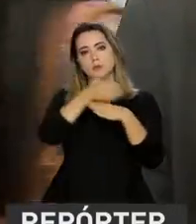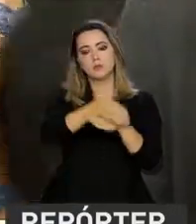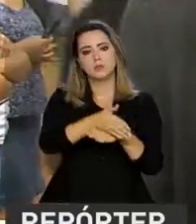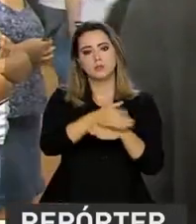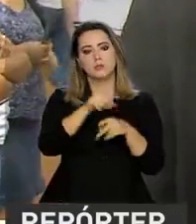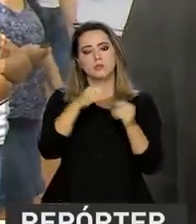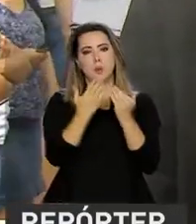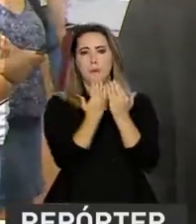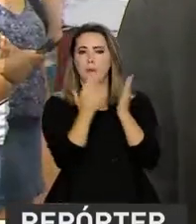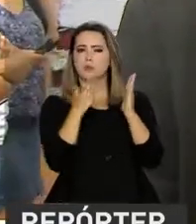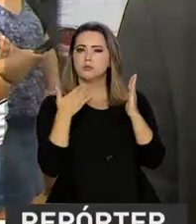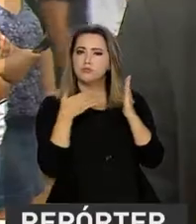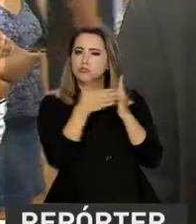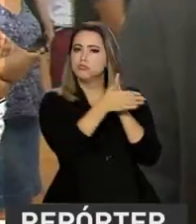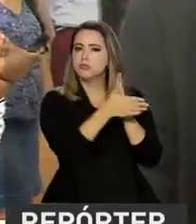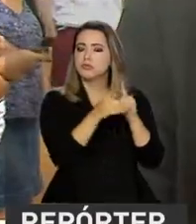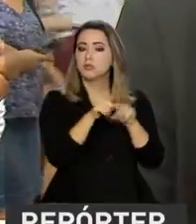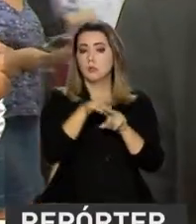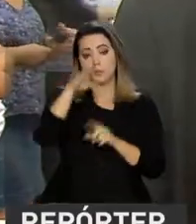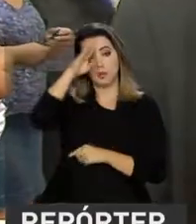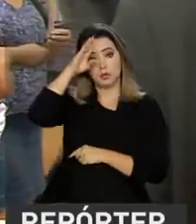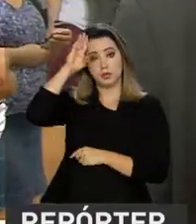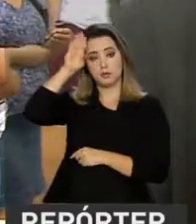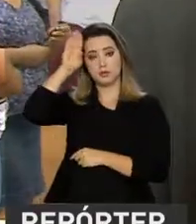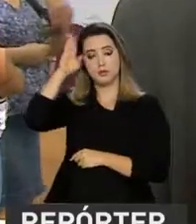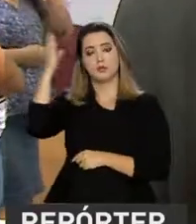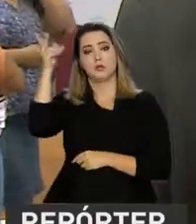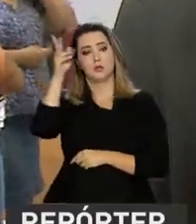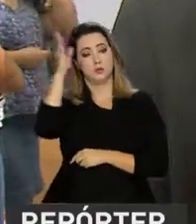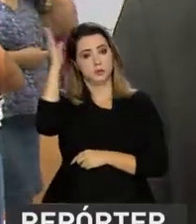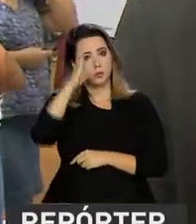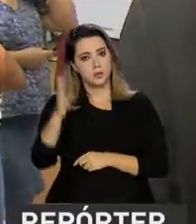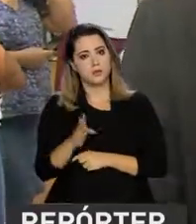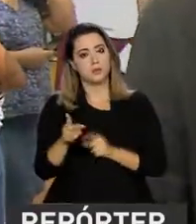a principal porta de entrada para o ensino superior no país.